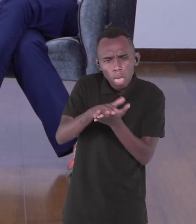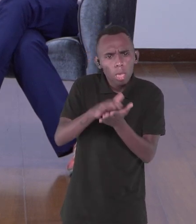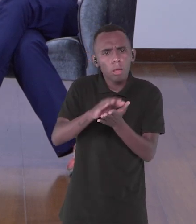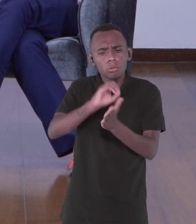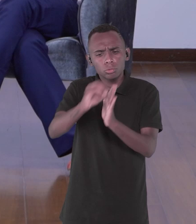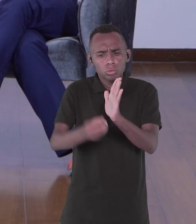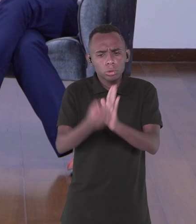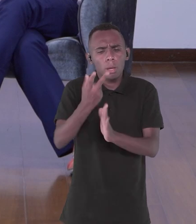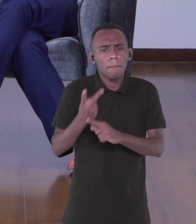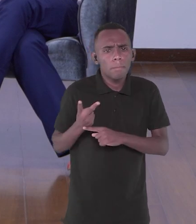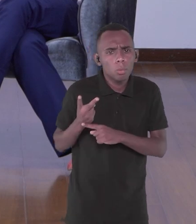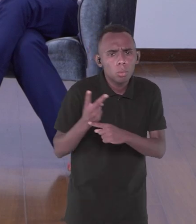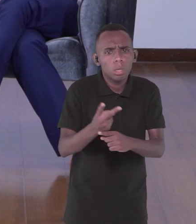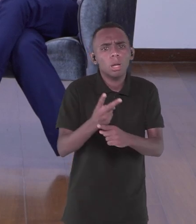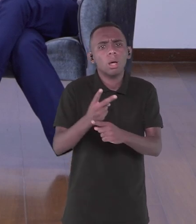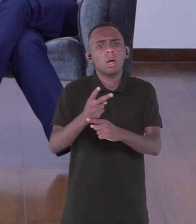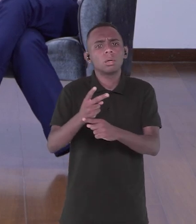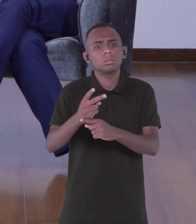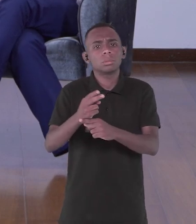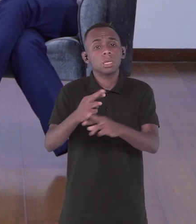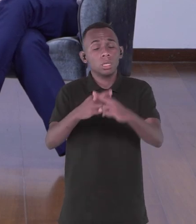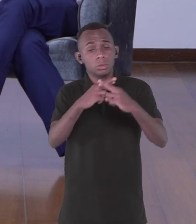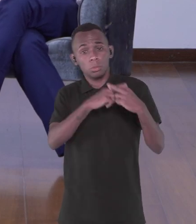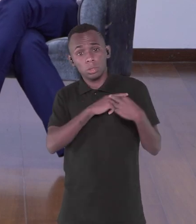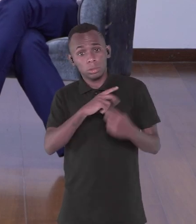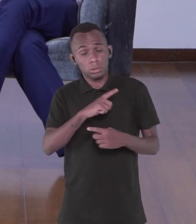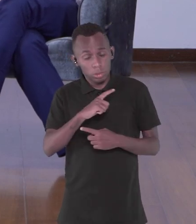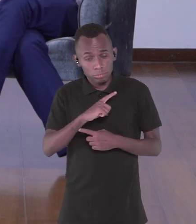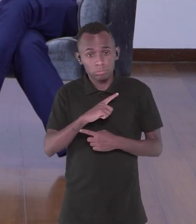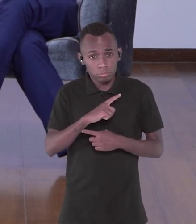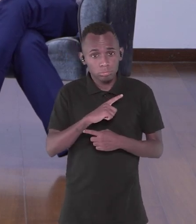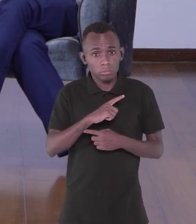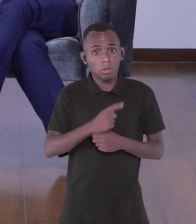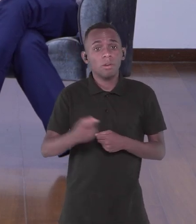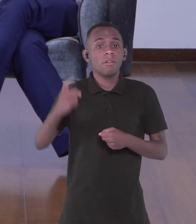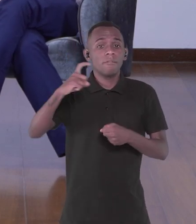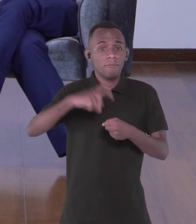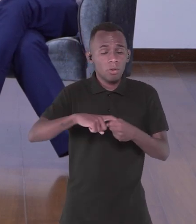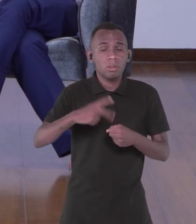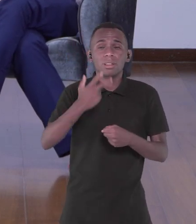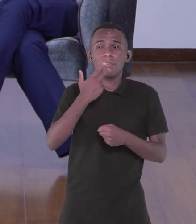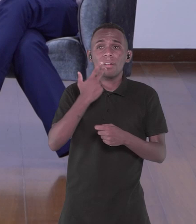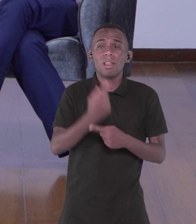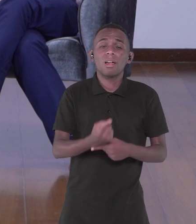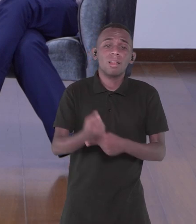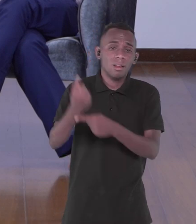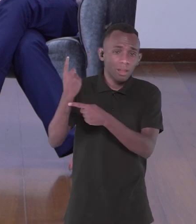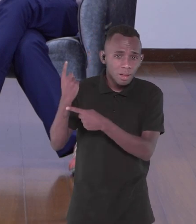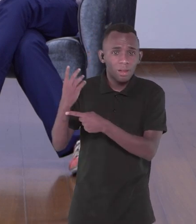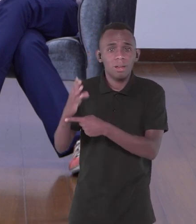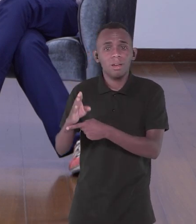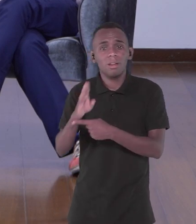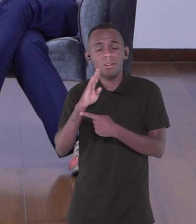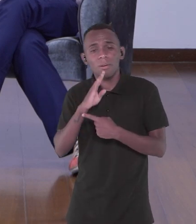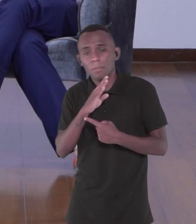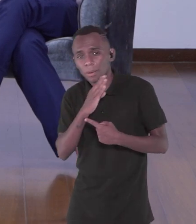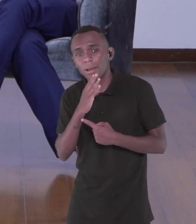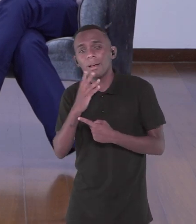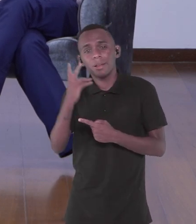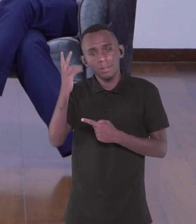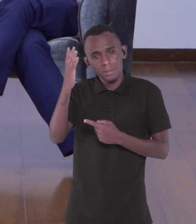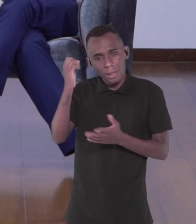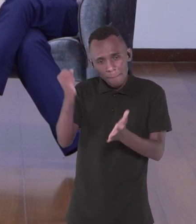sustentabilidade, procurar responsabilidade. E aí voltando a falar daquela lanchonete com os dois...